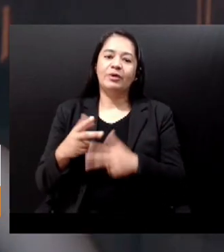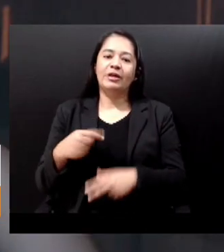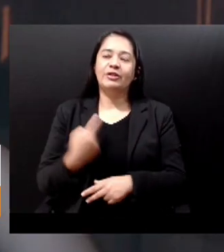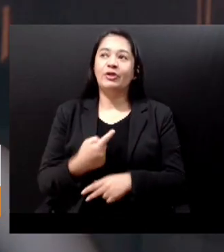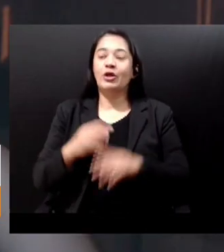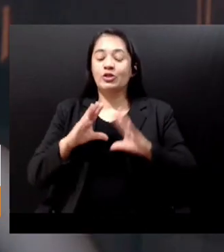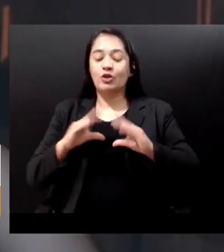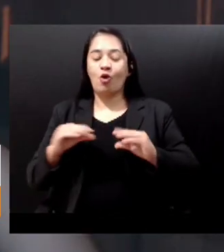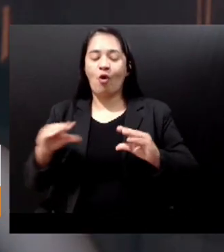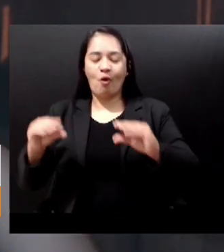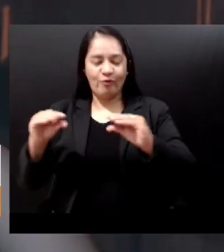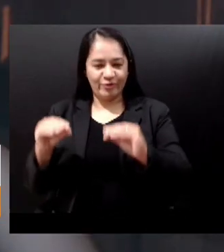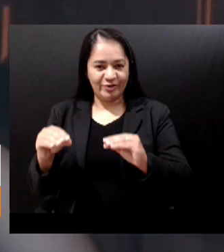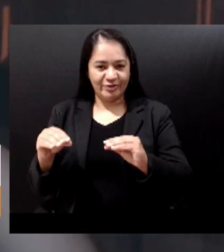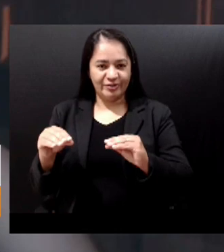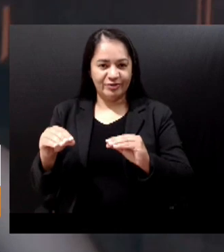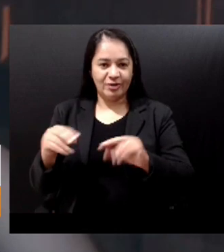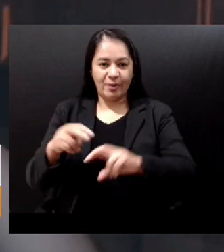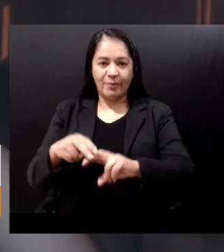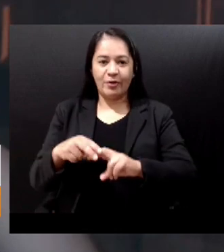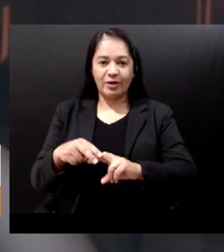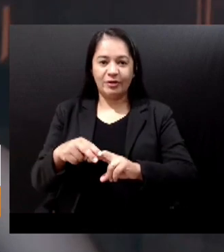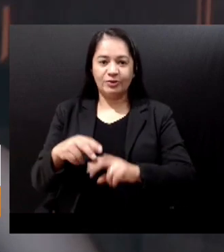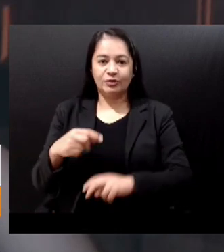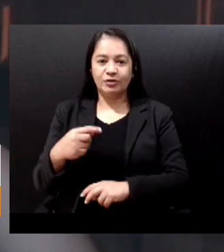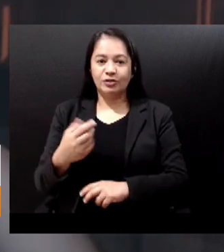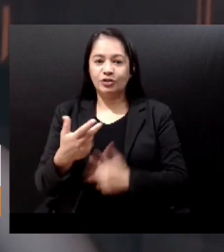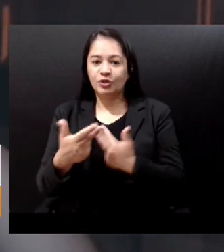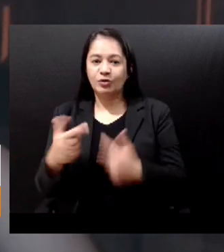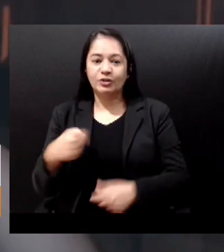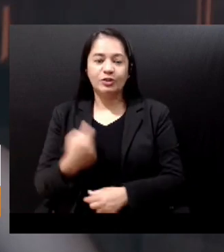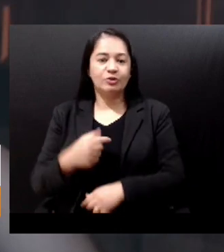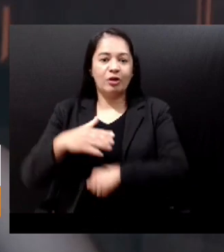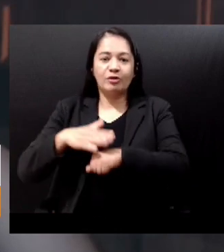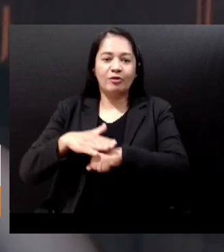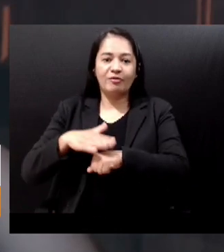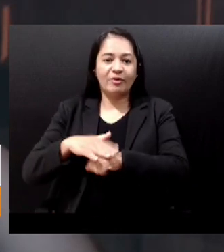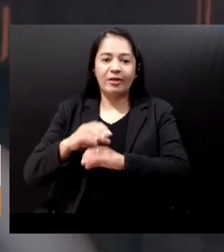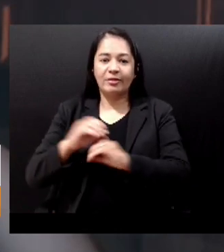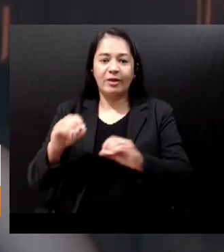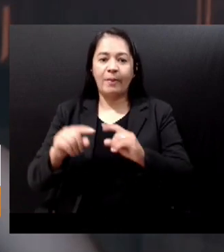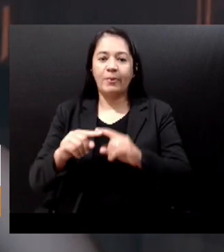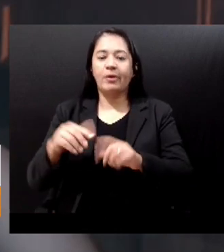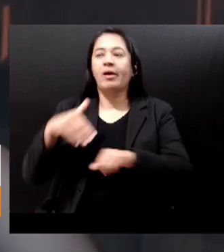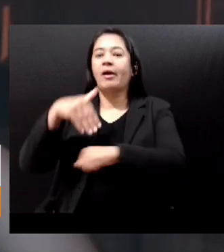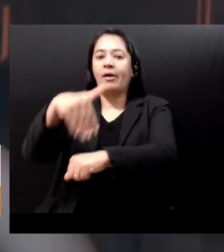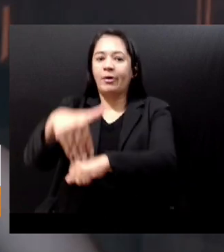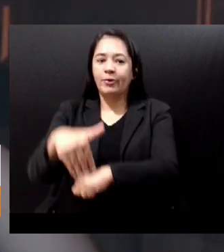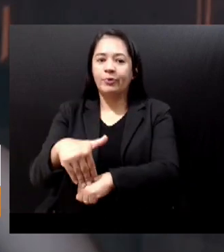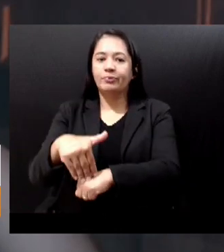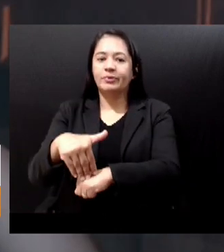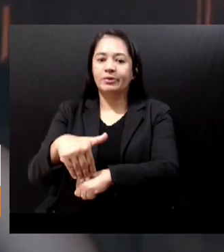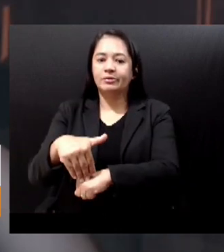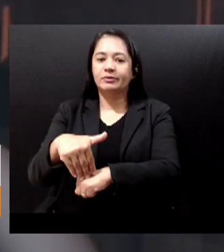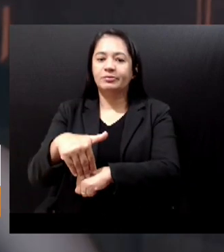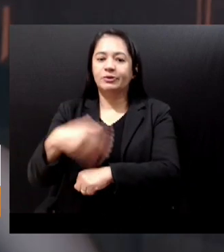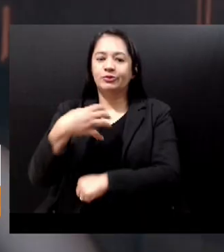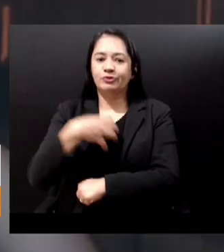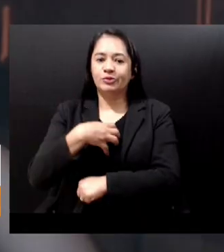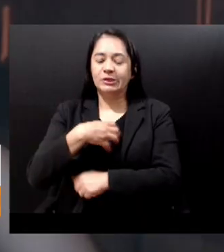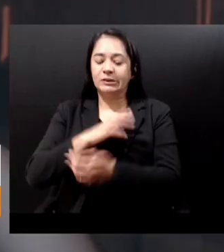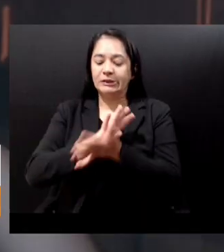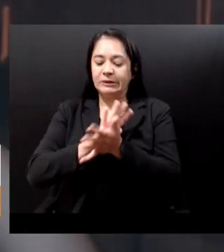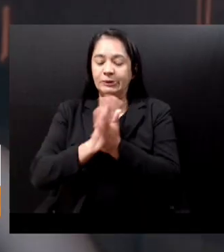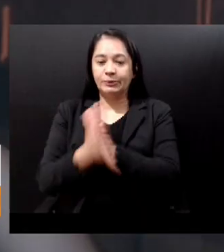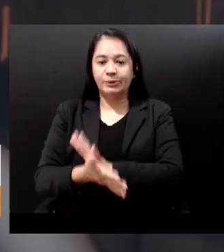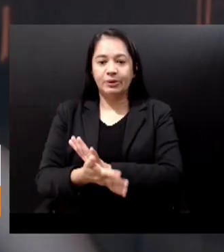Uhum. a respeito daquilo que nós não estamos fazendo, porque senão a culpa também ela vem de forma muito avassaladora, o que é um